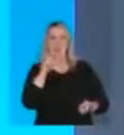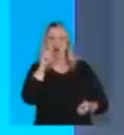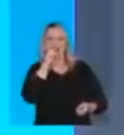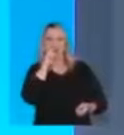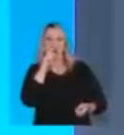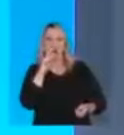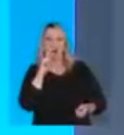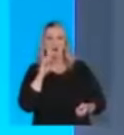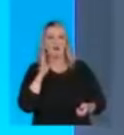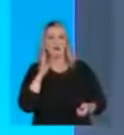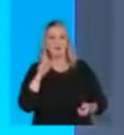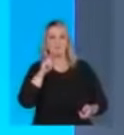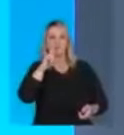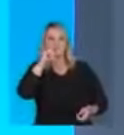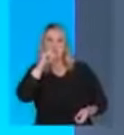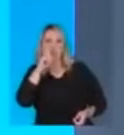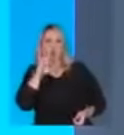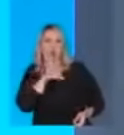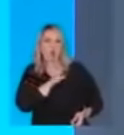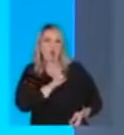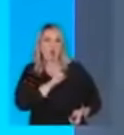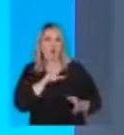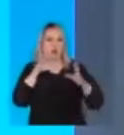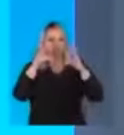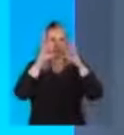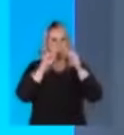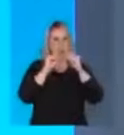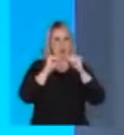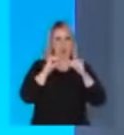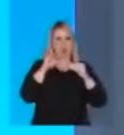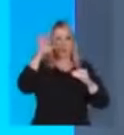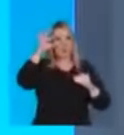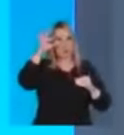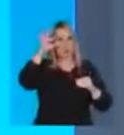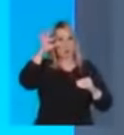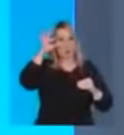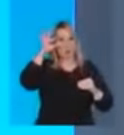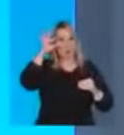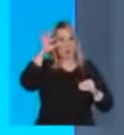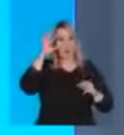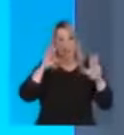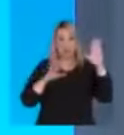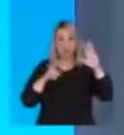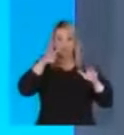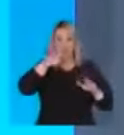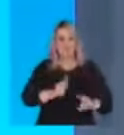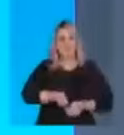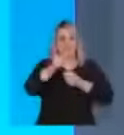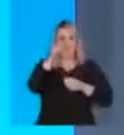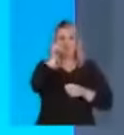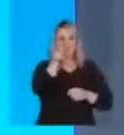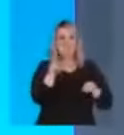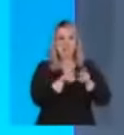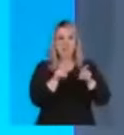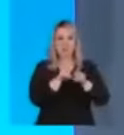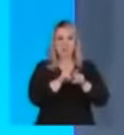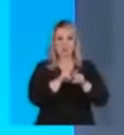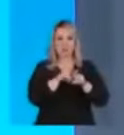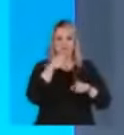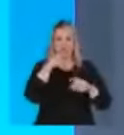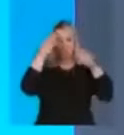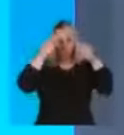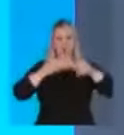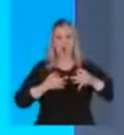do escuro né porque e Dilma conseguiram pescar alguns entre eles o senhor quando nós falamos de moral